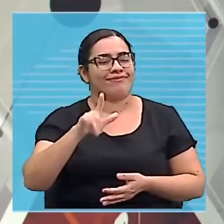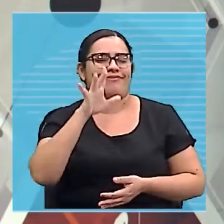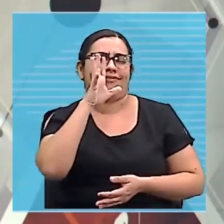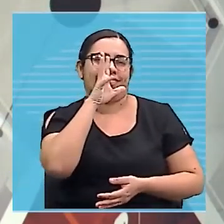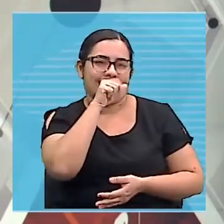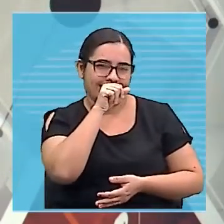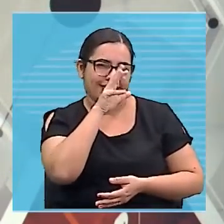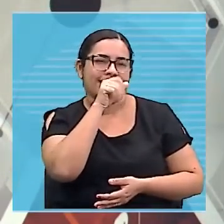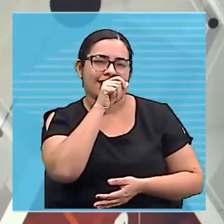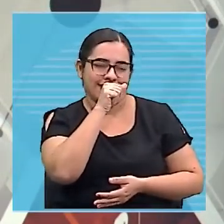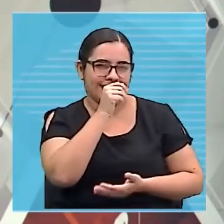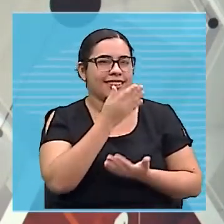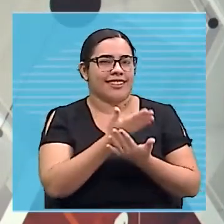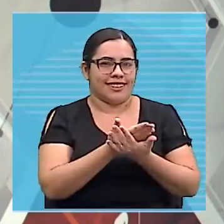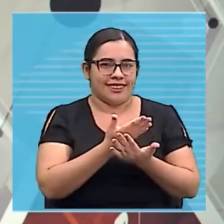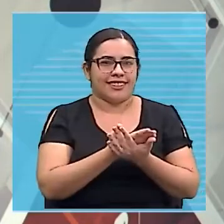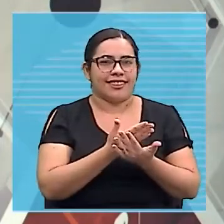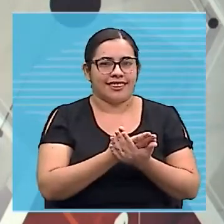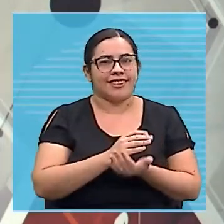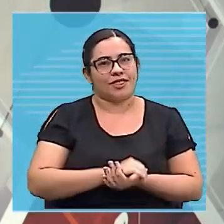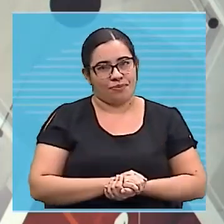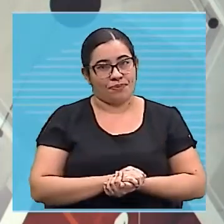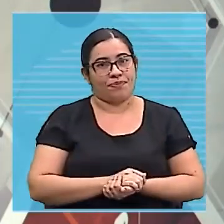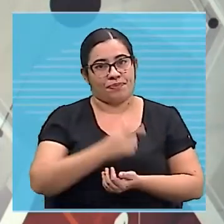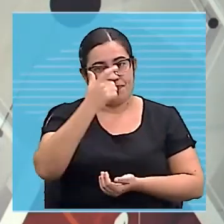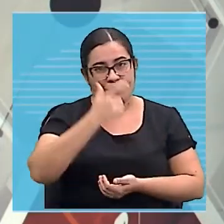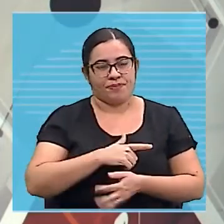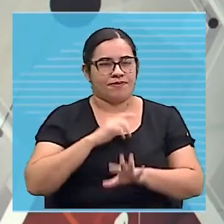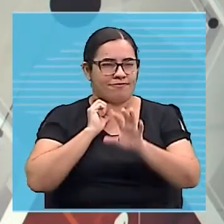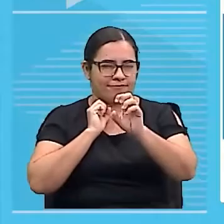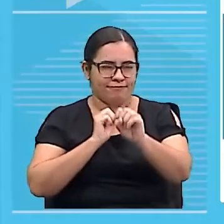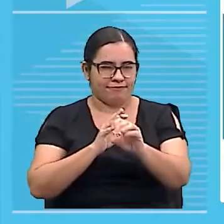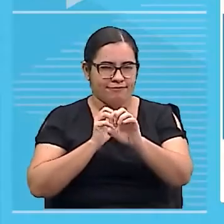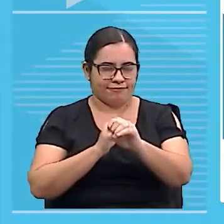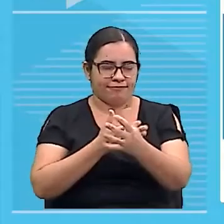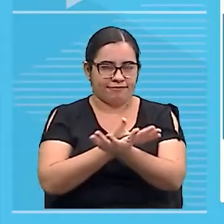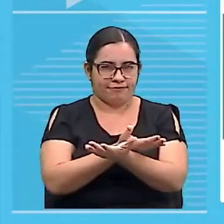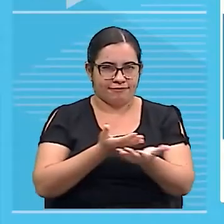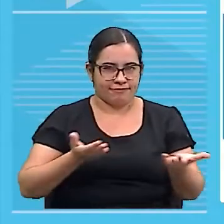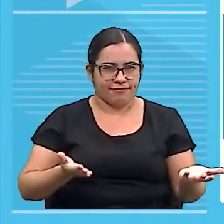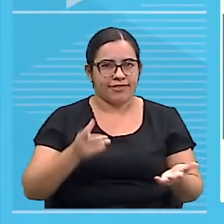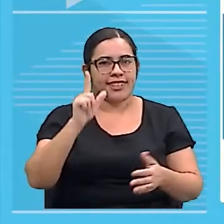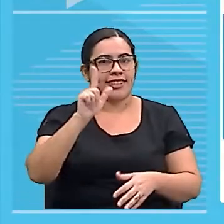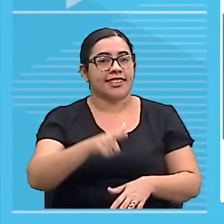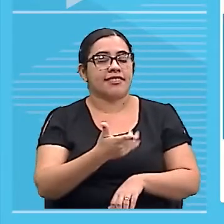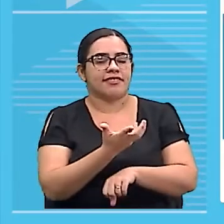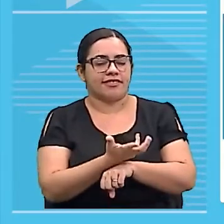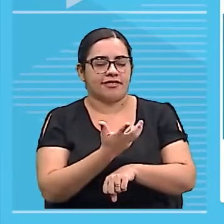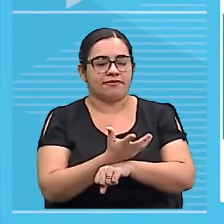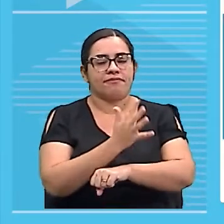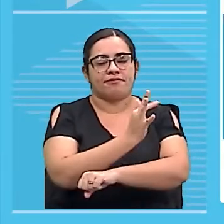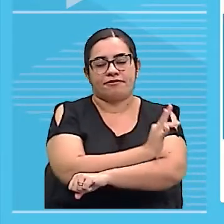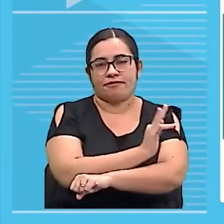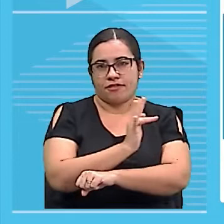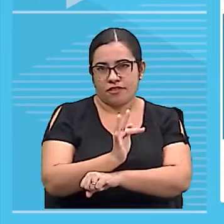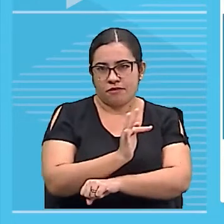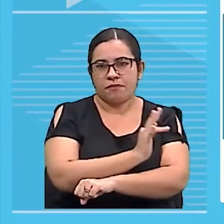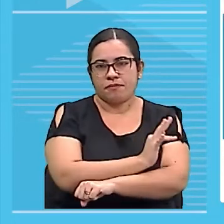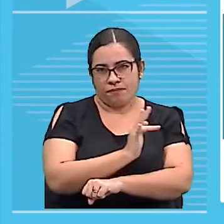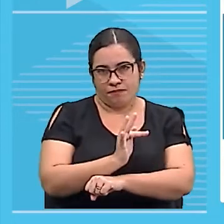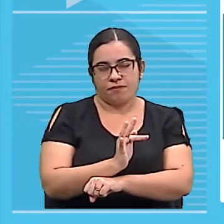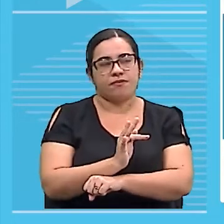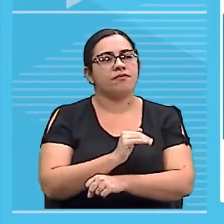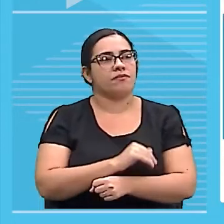sábado letivo eu o está trabalhando com vocês na disciplina de física